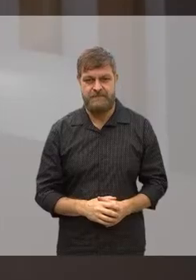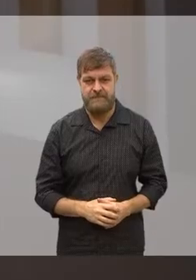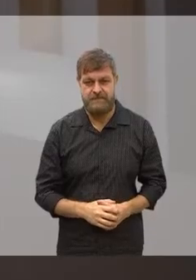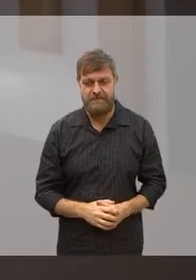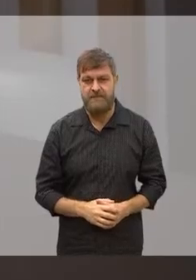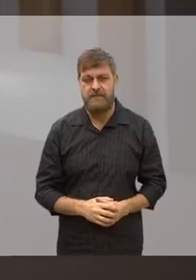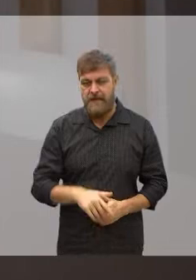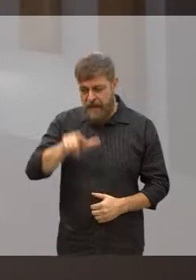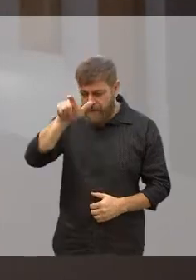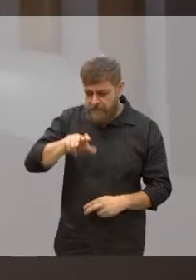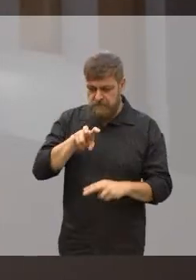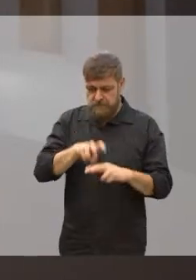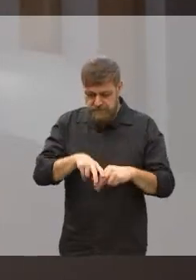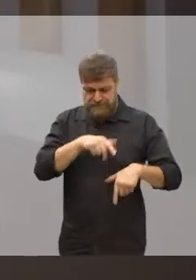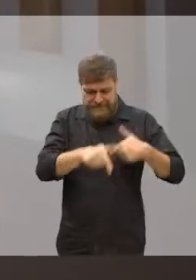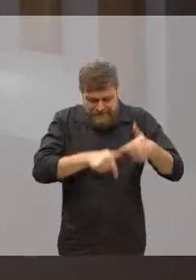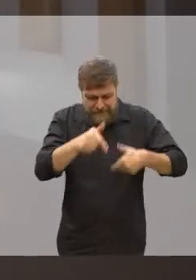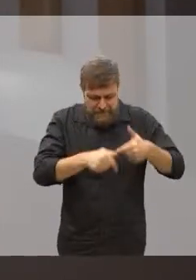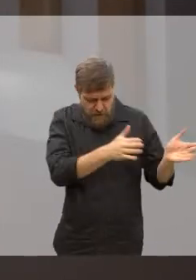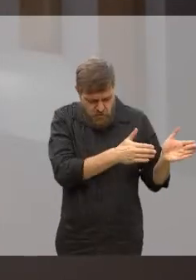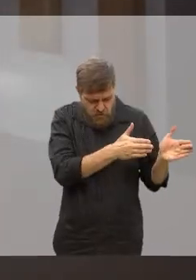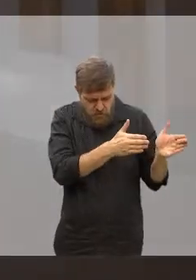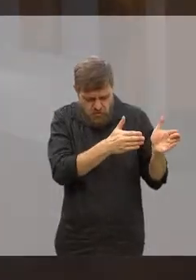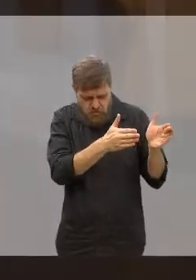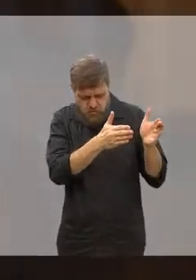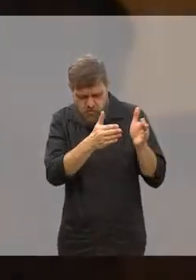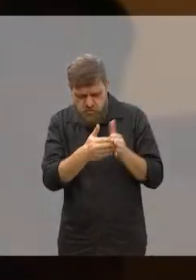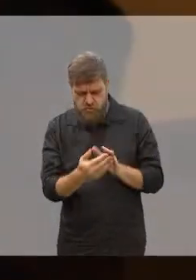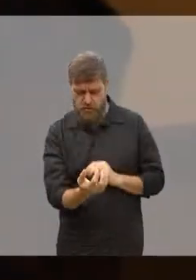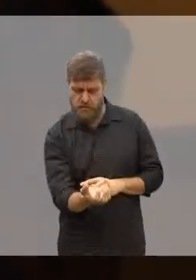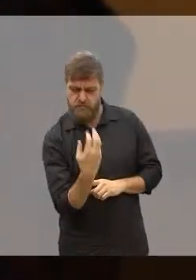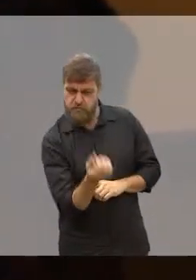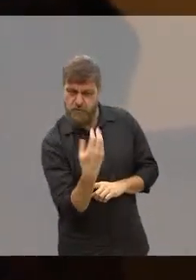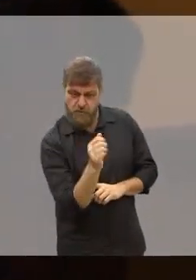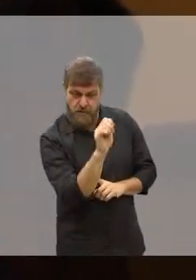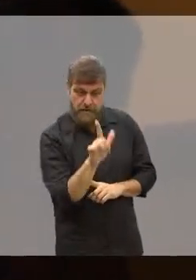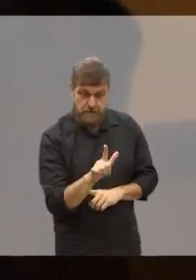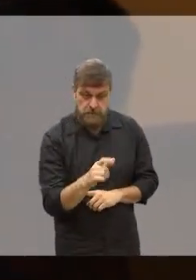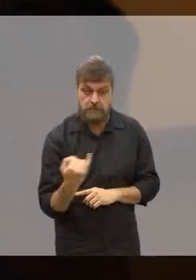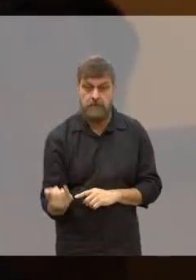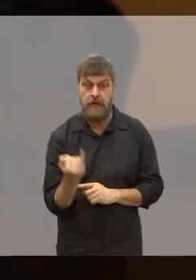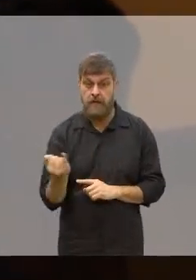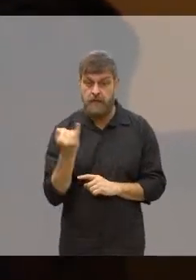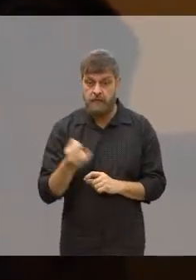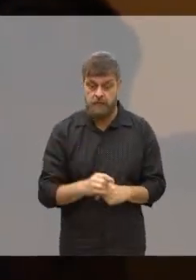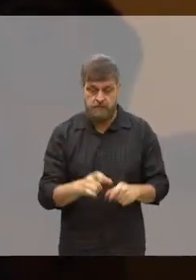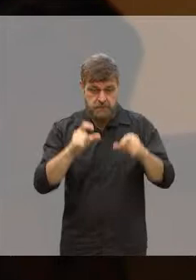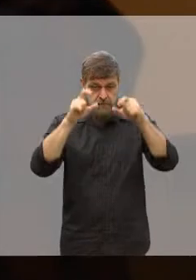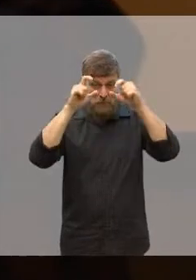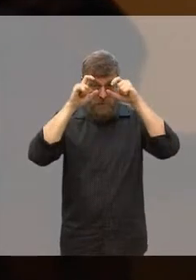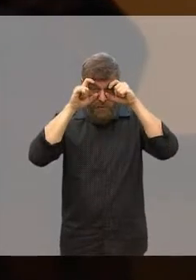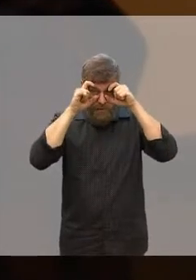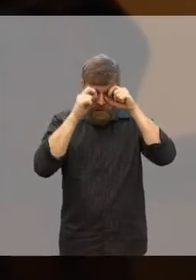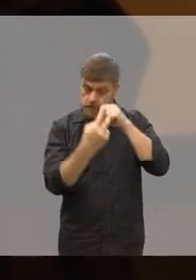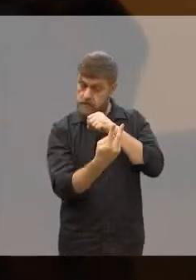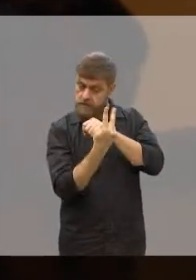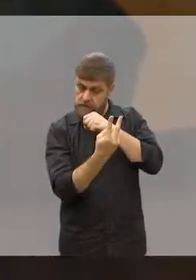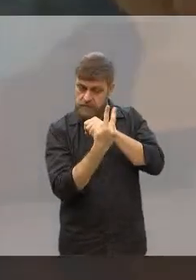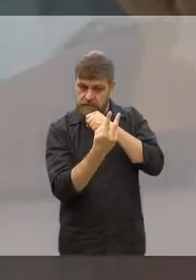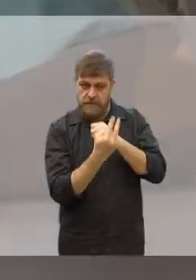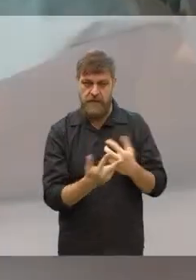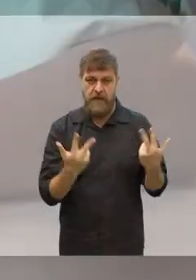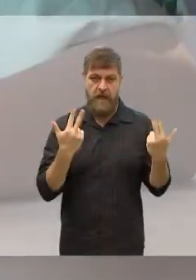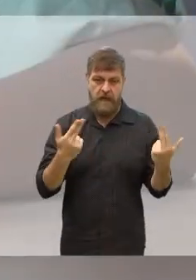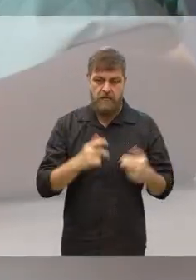Se para quem trabalha ou passa muito tempo exposto à luz azul é tão importante usar óculos protetores,